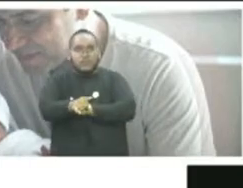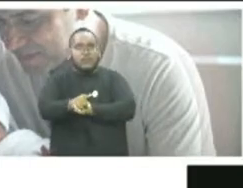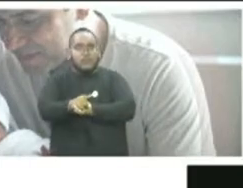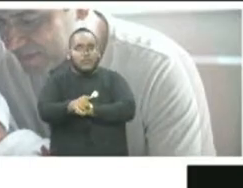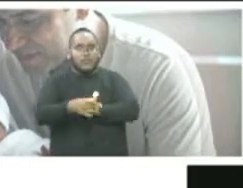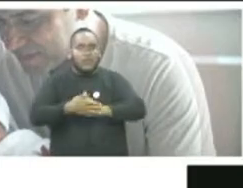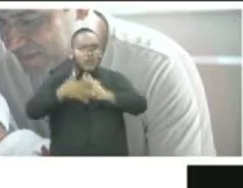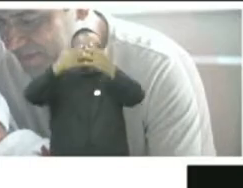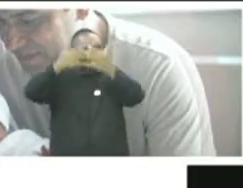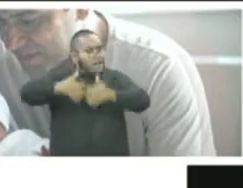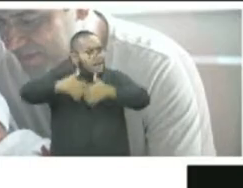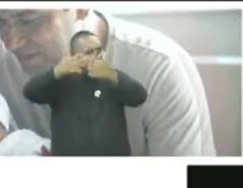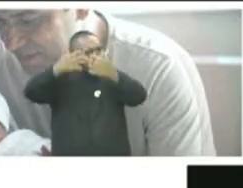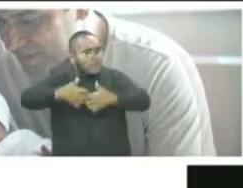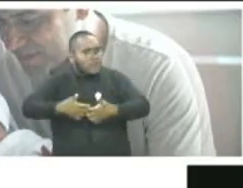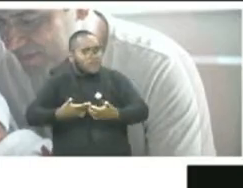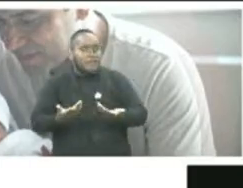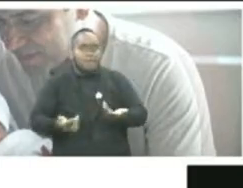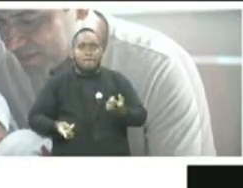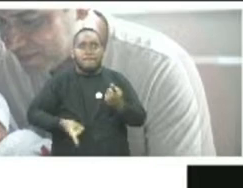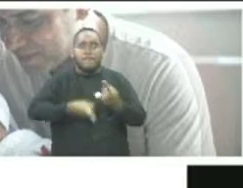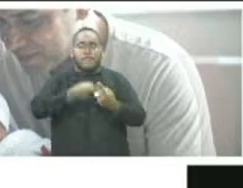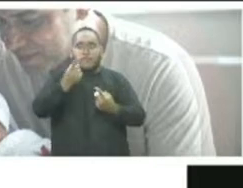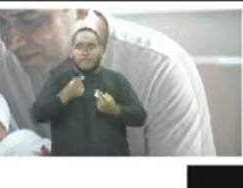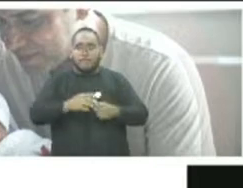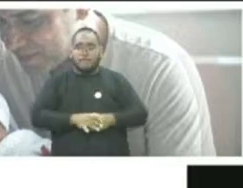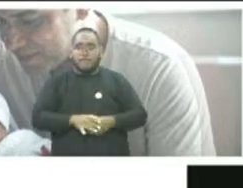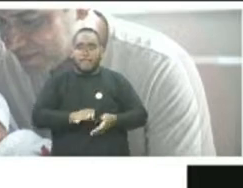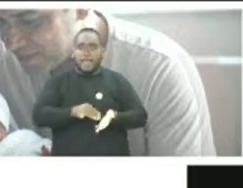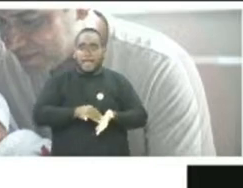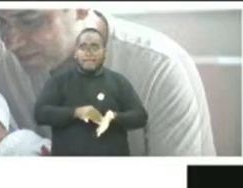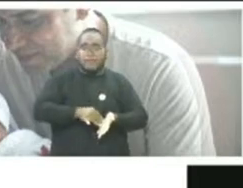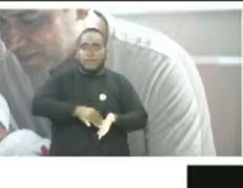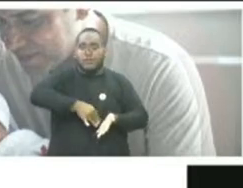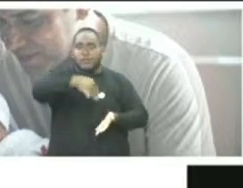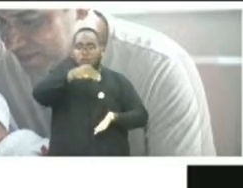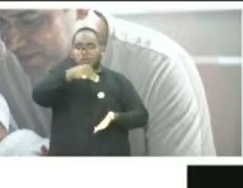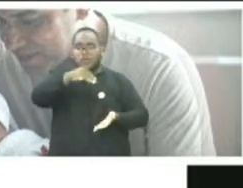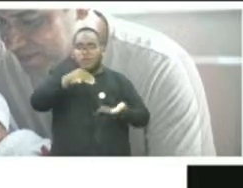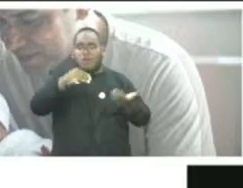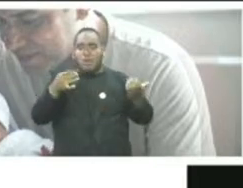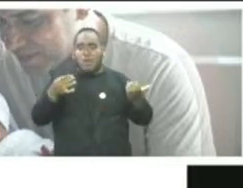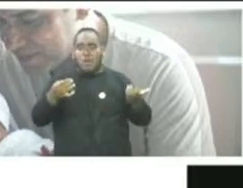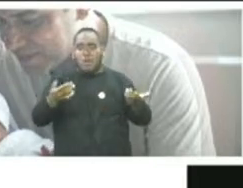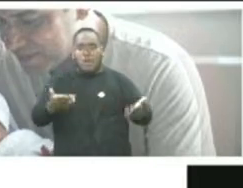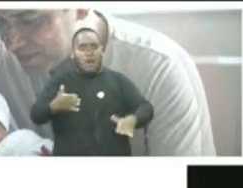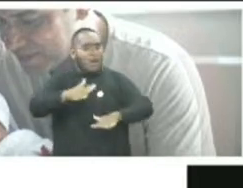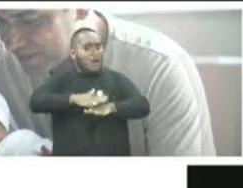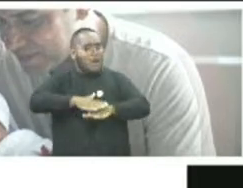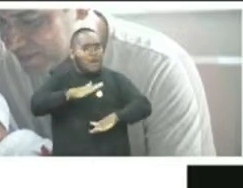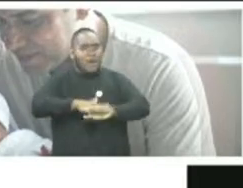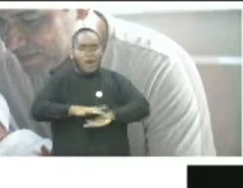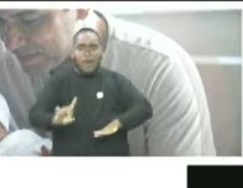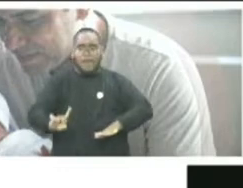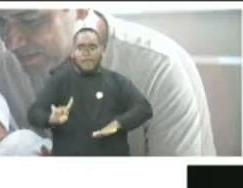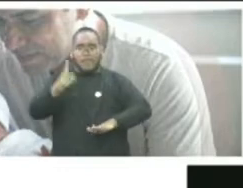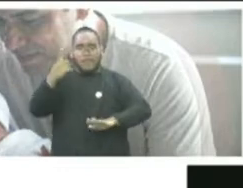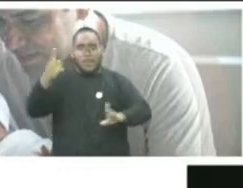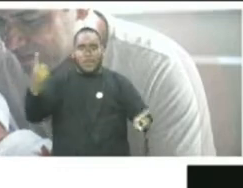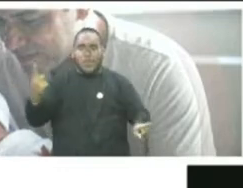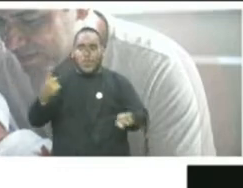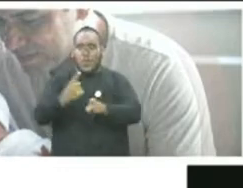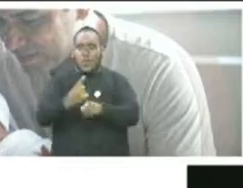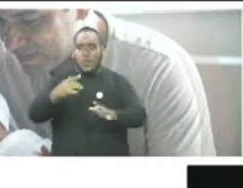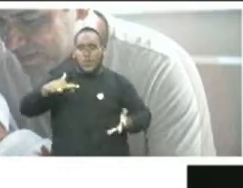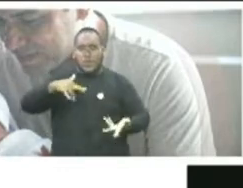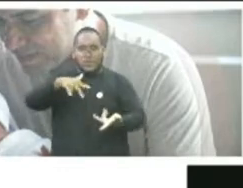Primeiro, qual foi a motivação para a realização do primeiro encontro mundial? Com certeza,